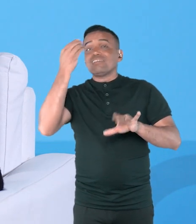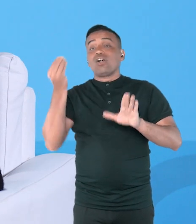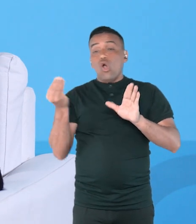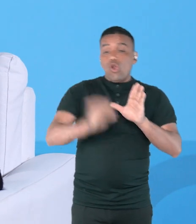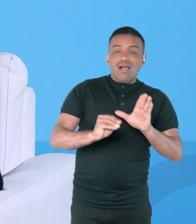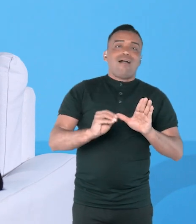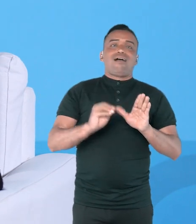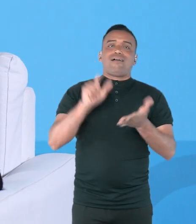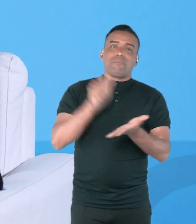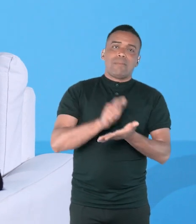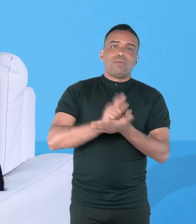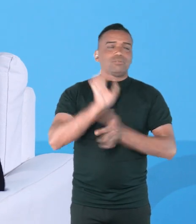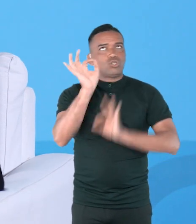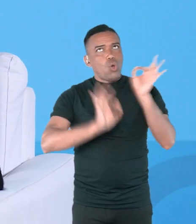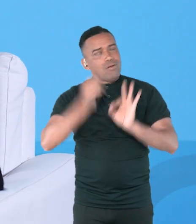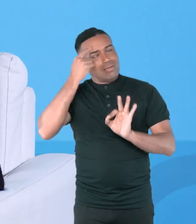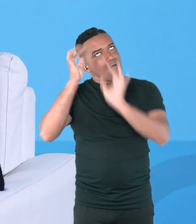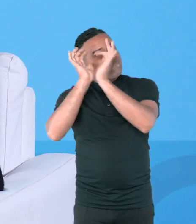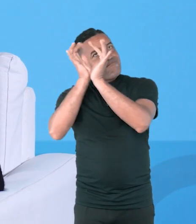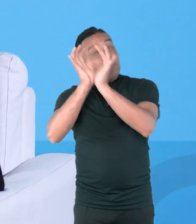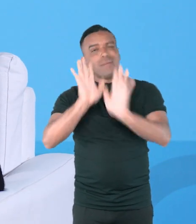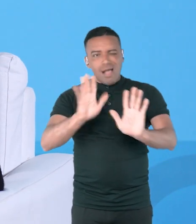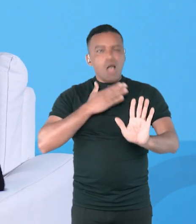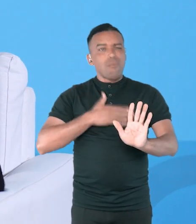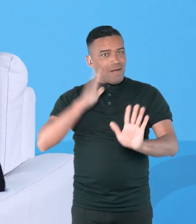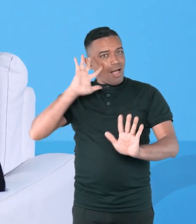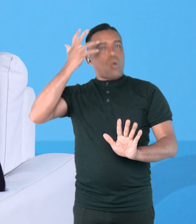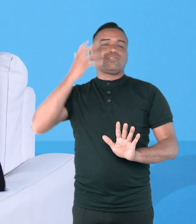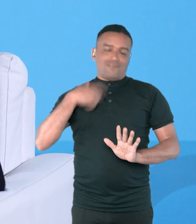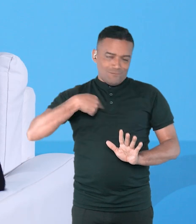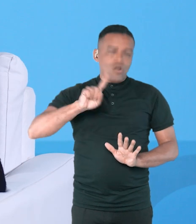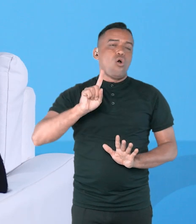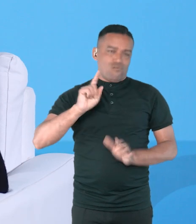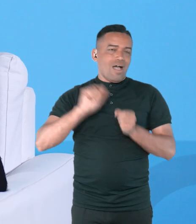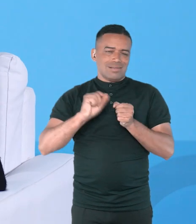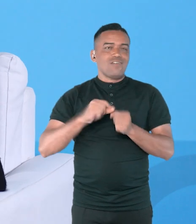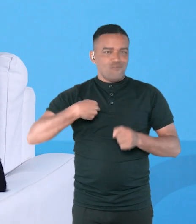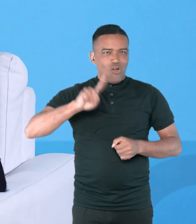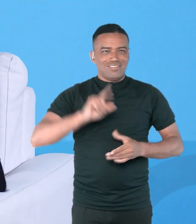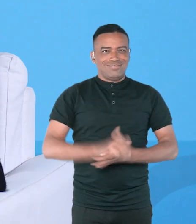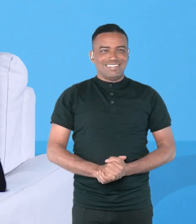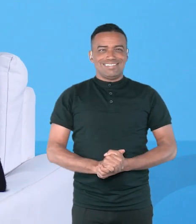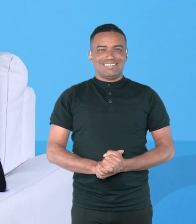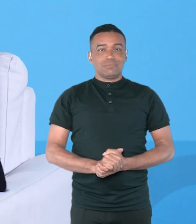na minha cabeça, eu preciso me organizar, mas está chegando. Está